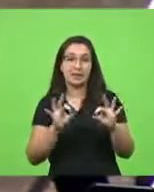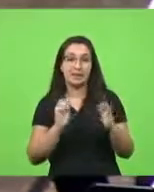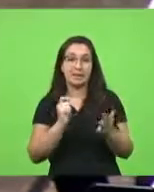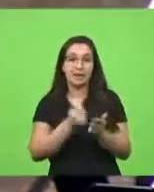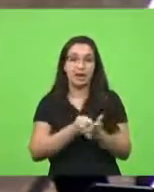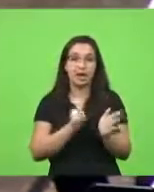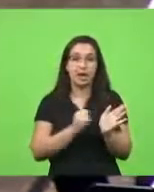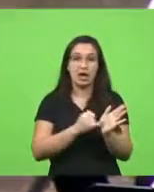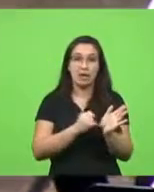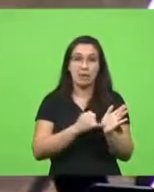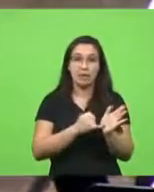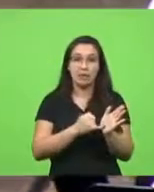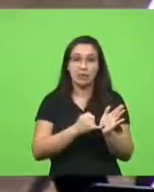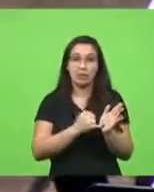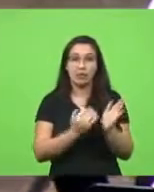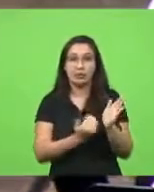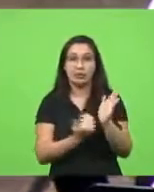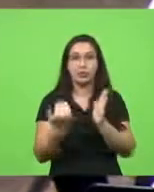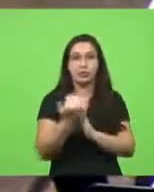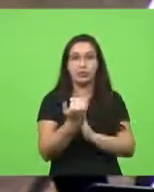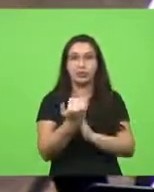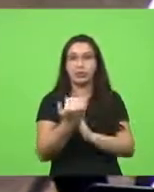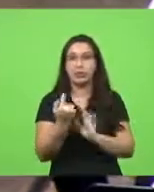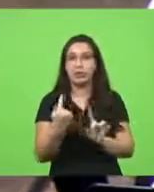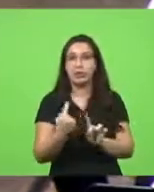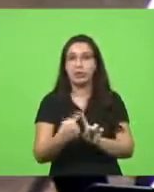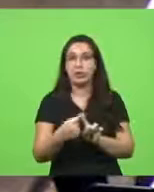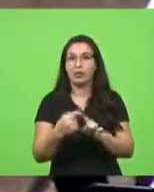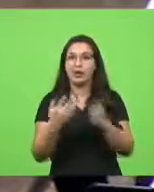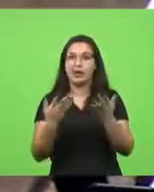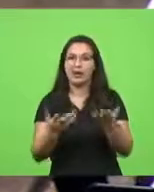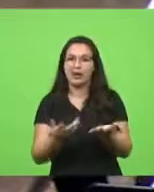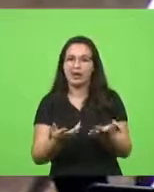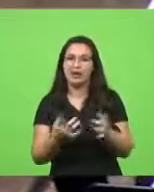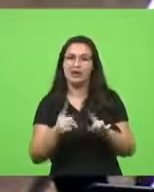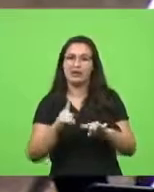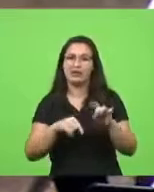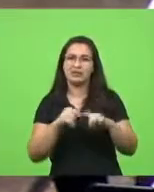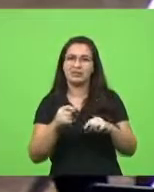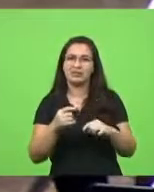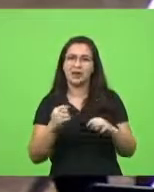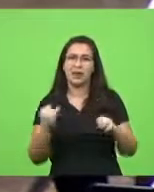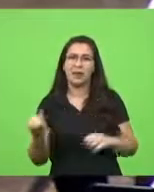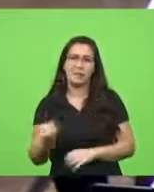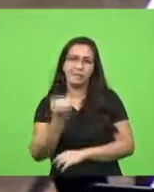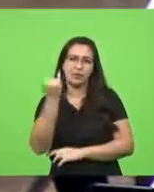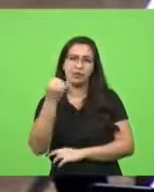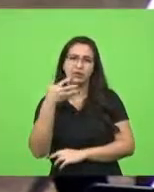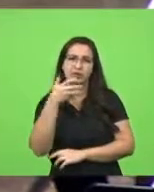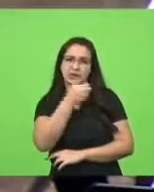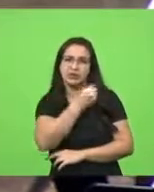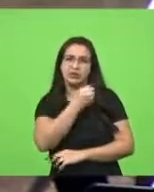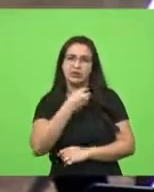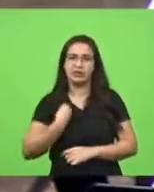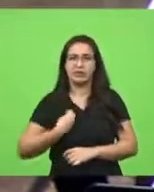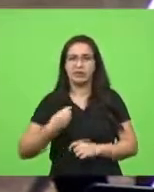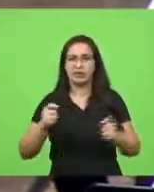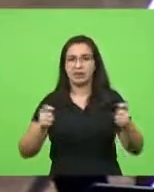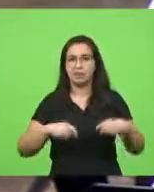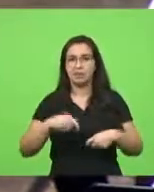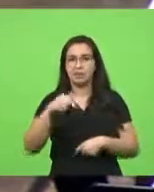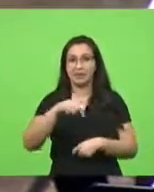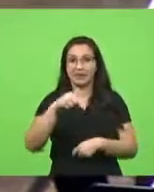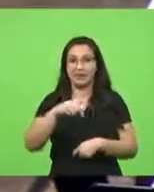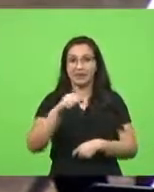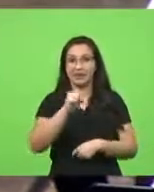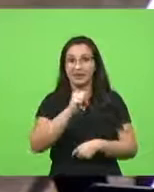hoje essencial para salvar vidas no Brasil. E Santa Catarina é um dos principais centros logísticos